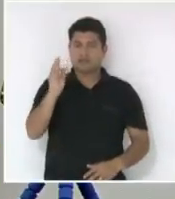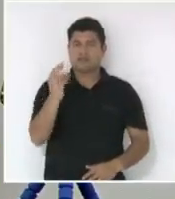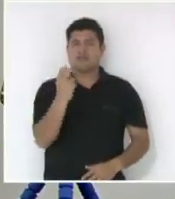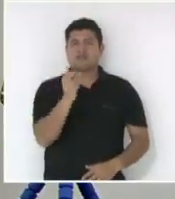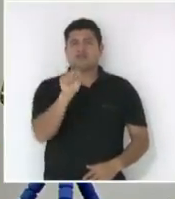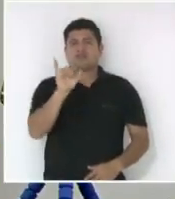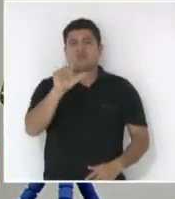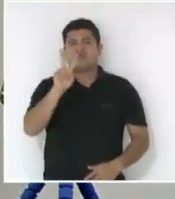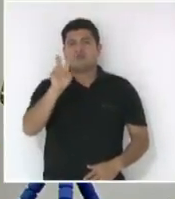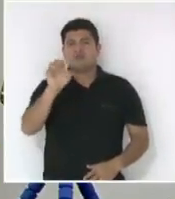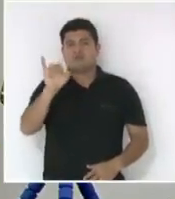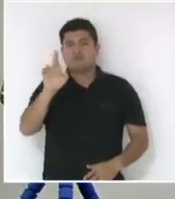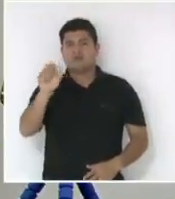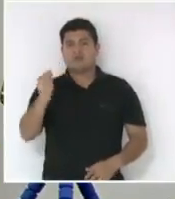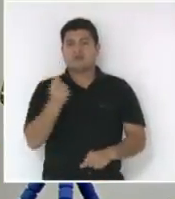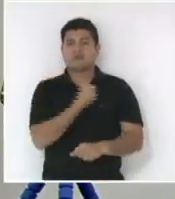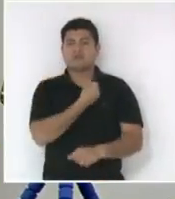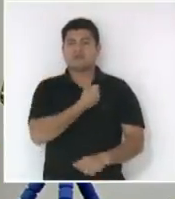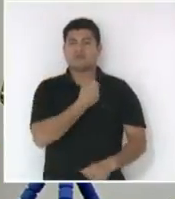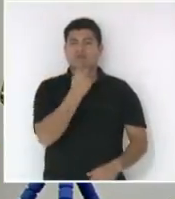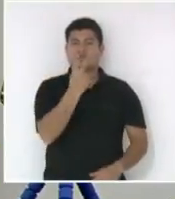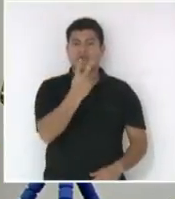225, no centro de Florianópolis.